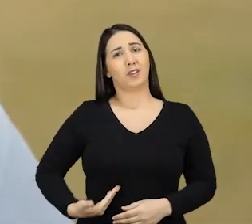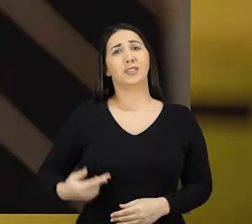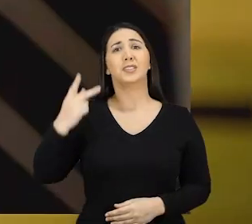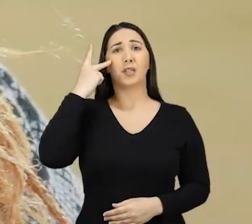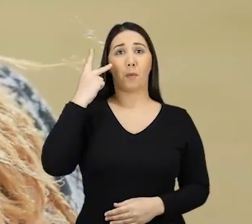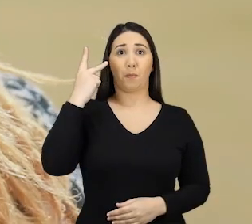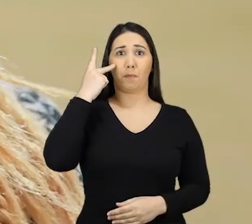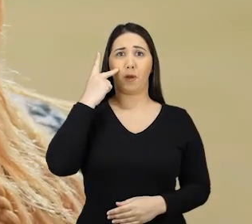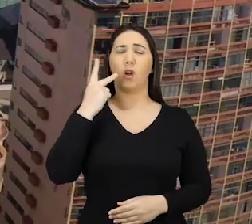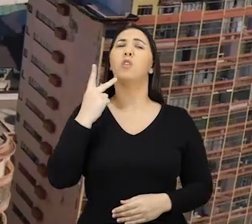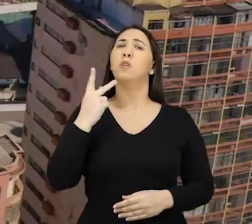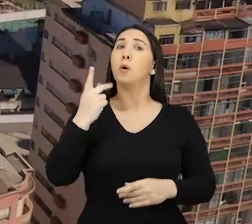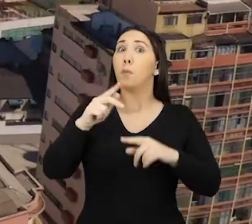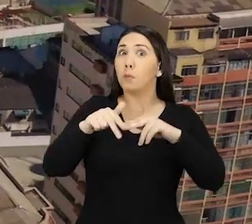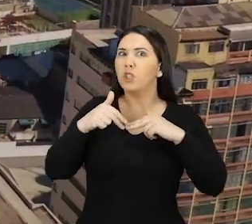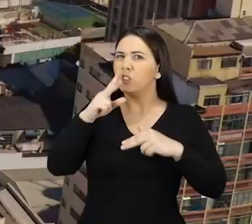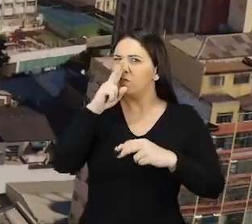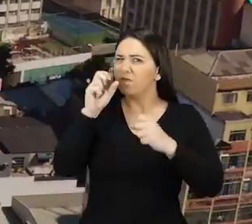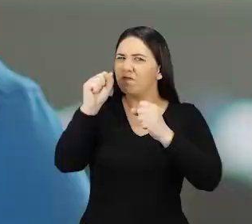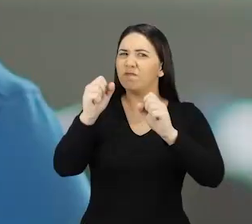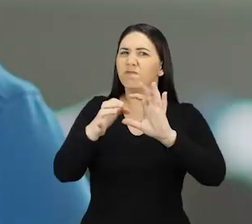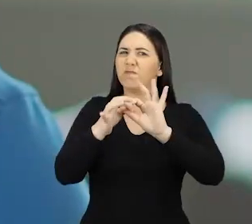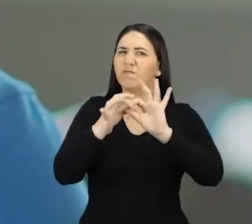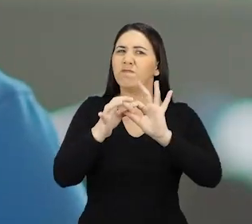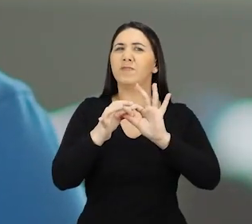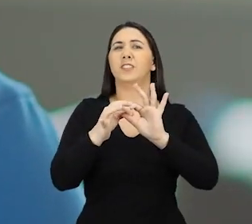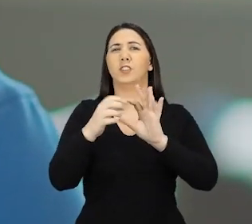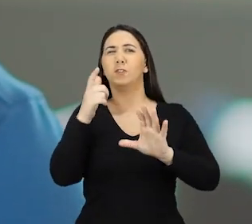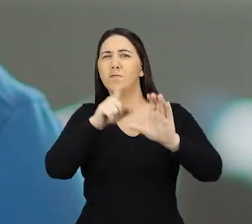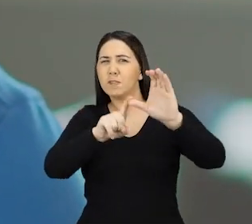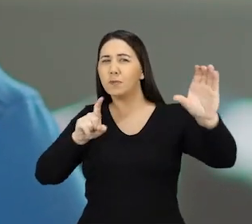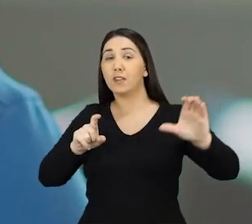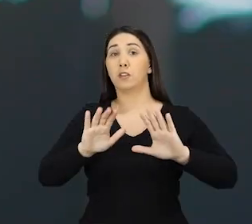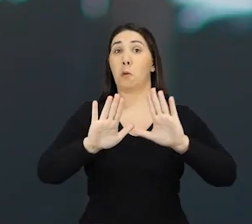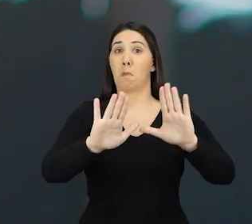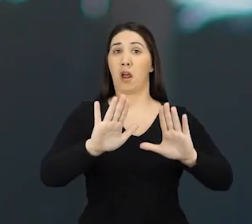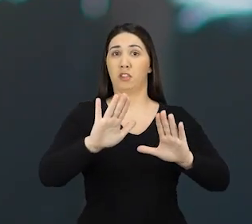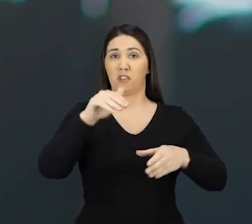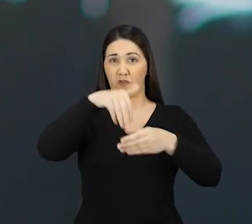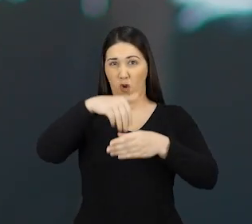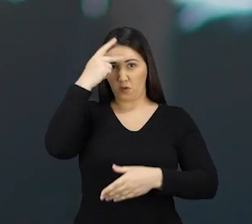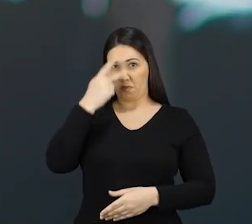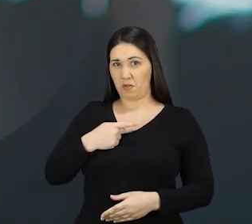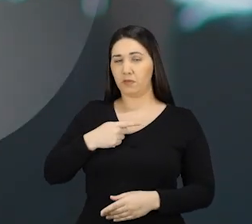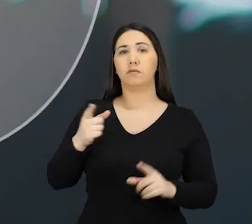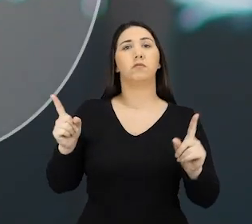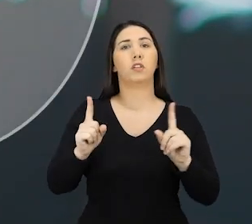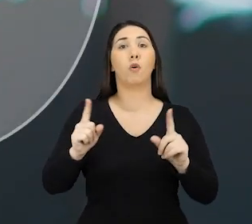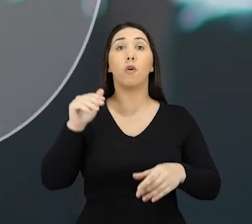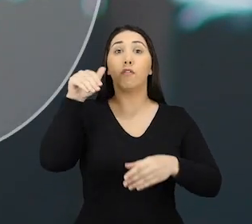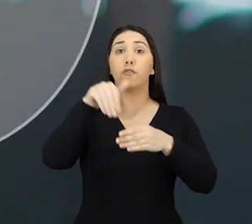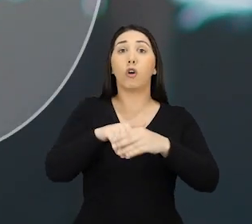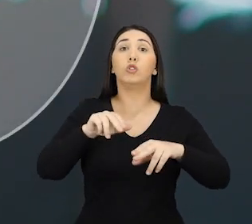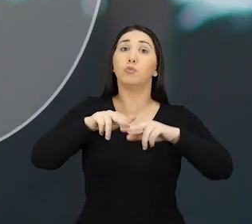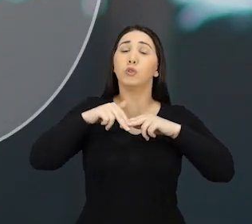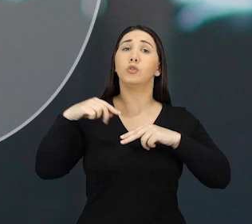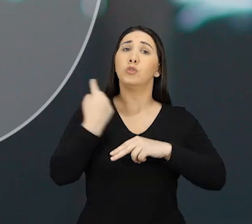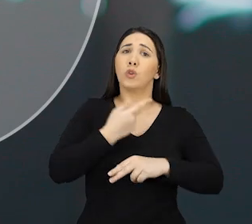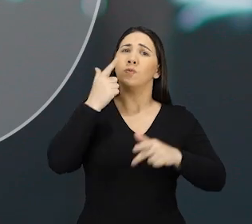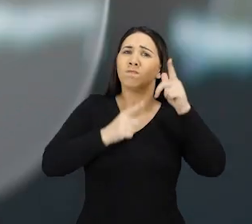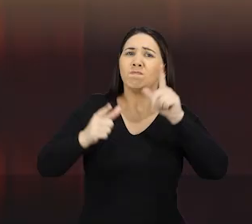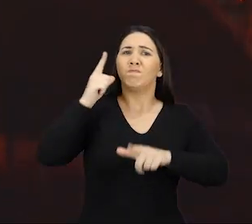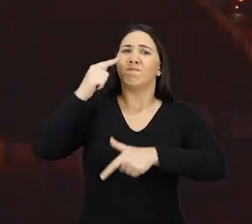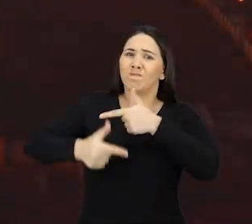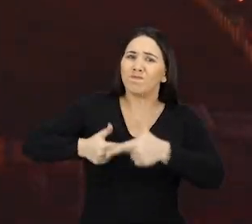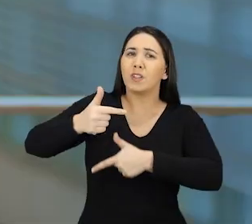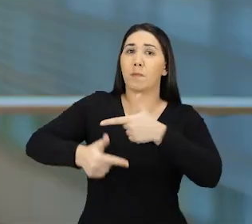para manter São Paulo independente, unido e forte. Mas eu não quero pedir o seu voto só para mim. Eu quero pedir o seu voto para tudo que a gente construiu juntos aqui